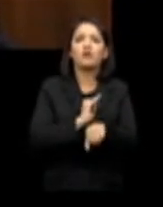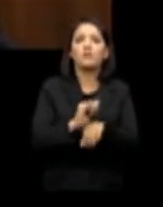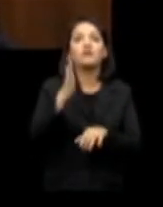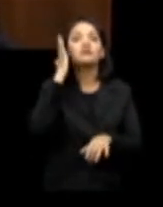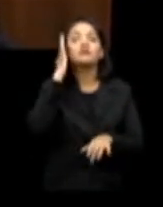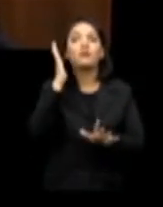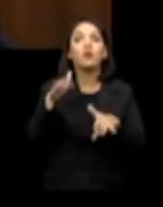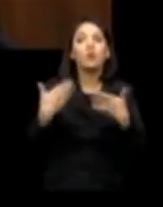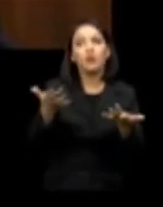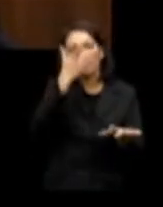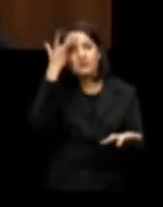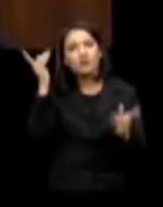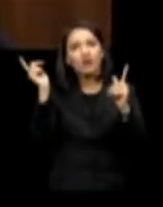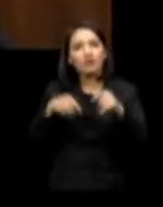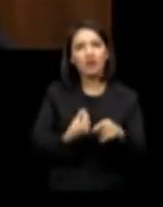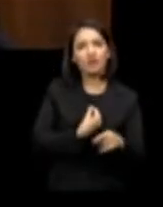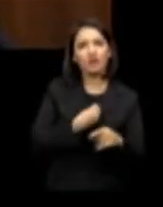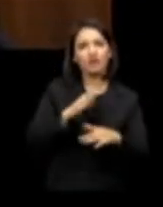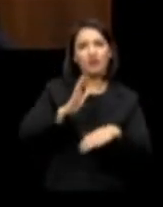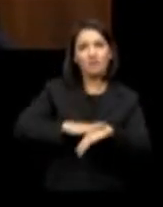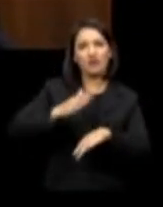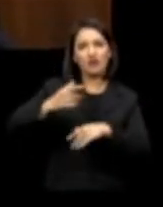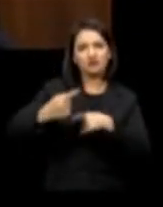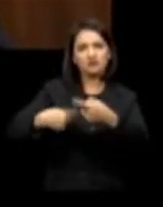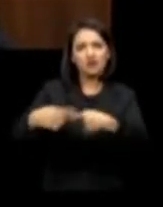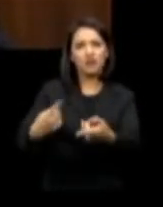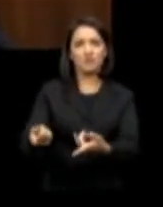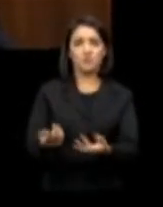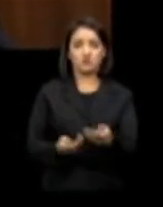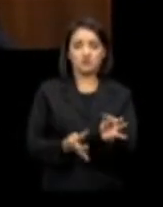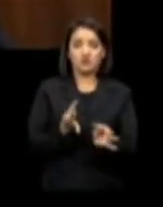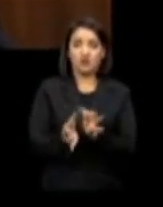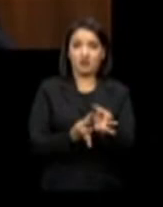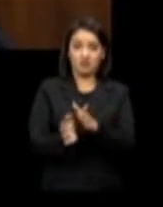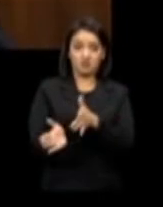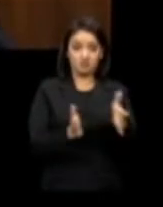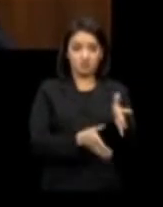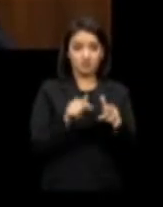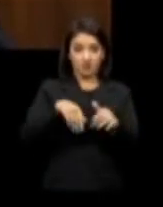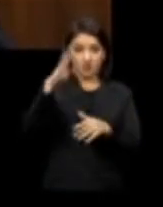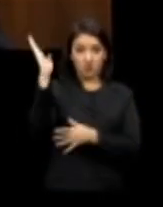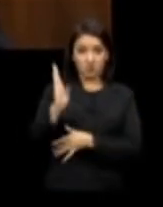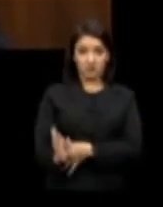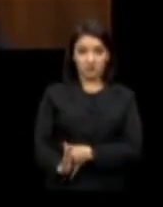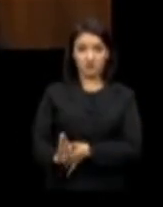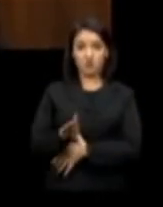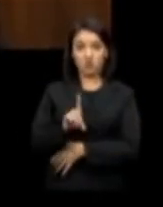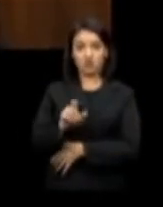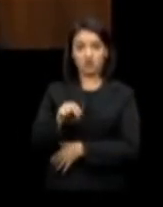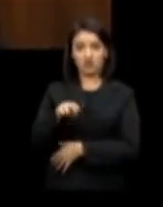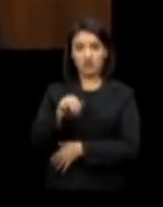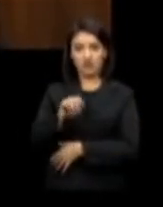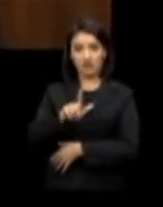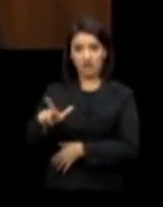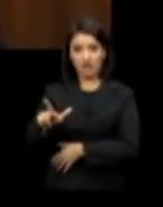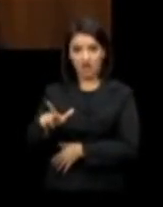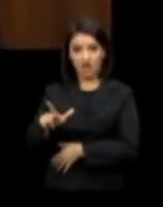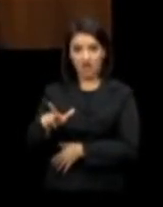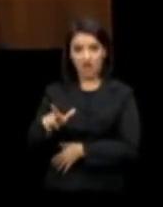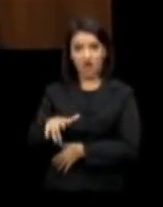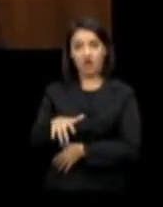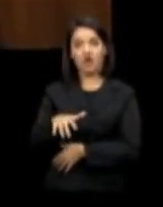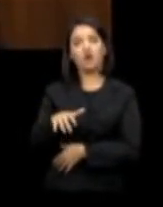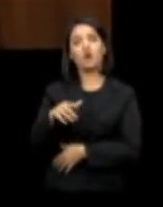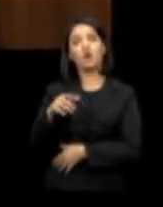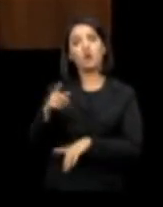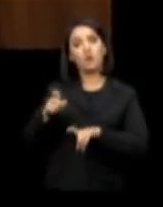após tratamento. No Brasil, o Dr. Daniel Forte, presidente do Comitê de Bioética do Hospital Sírio-Libanês,